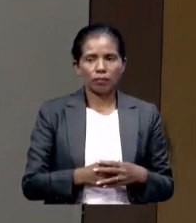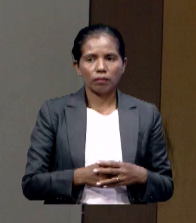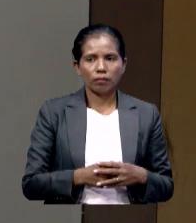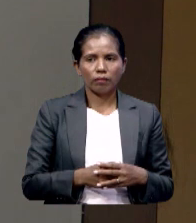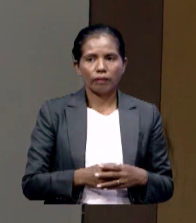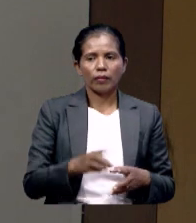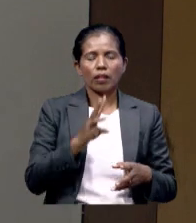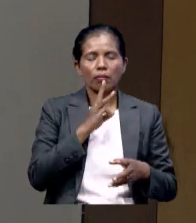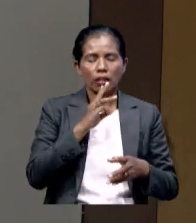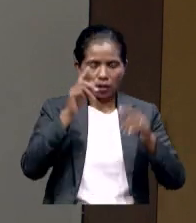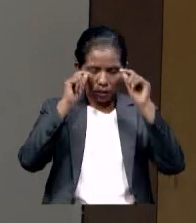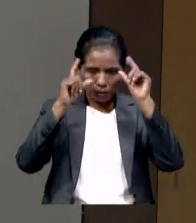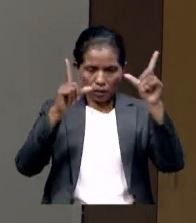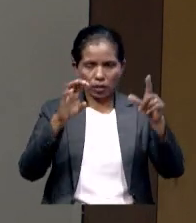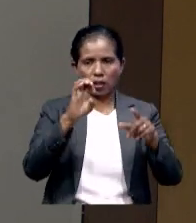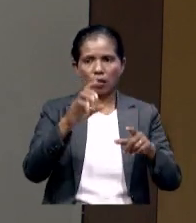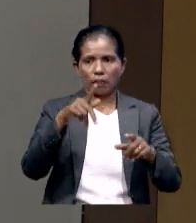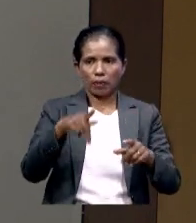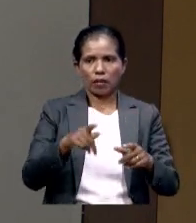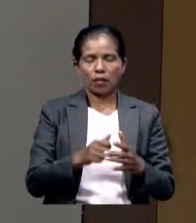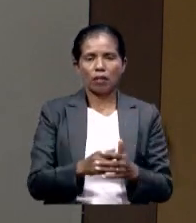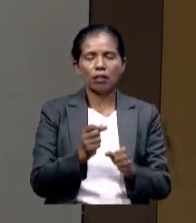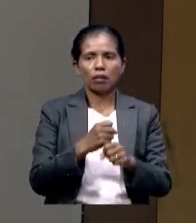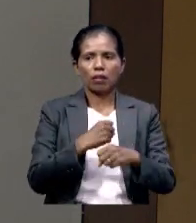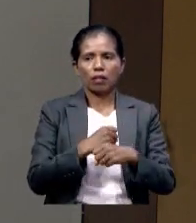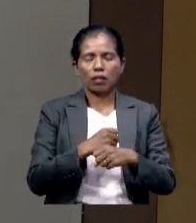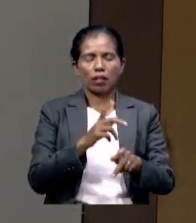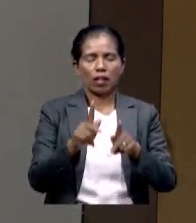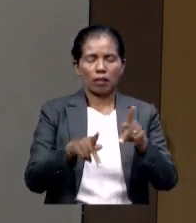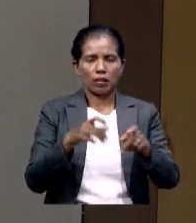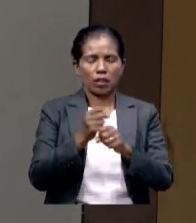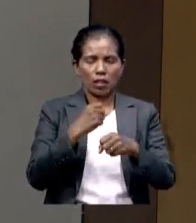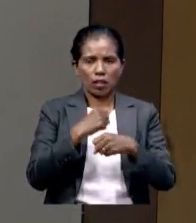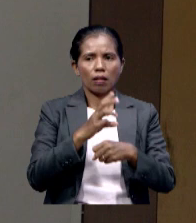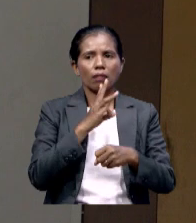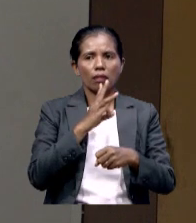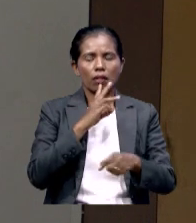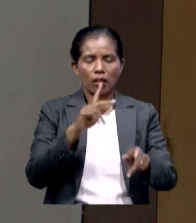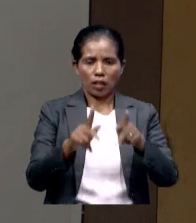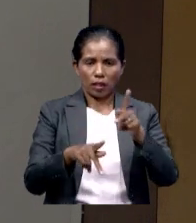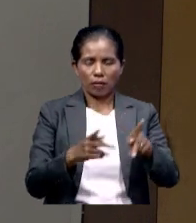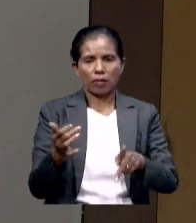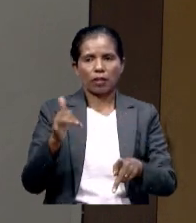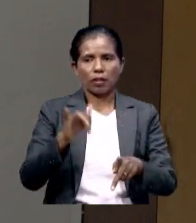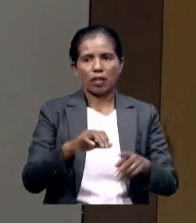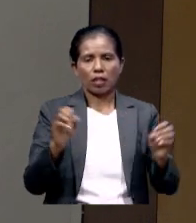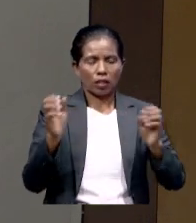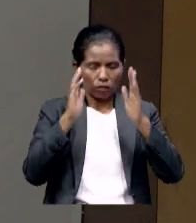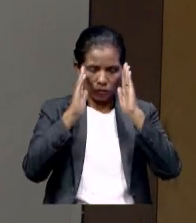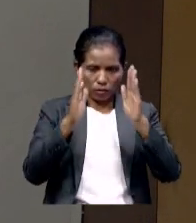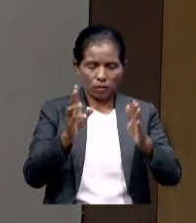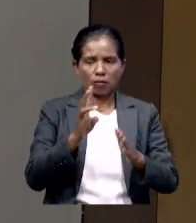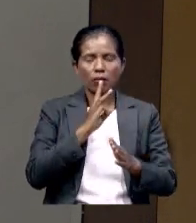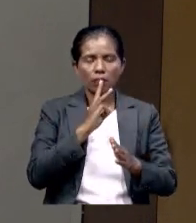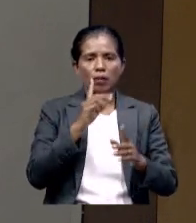Timor Leste PNN be funciona normal. Hemos servido a estão bem, né? Povo sira la tau que estão bem, mas